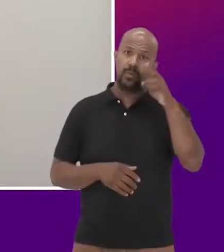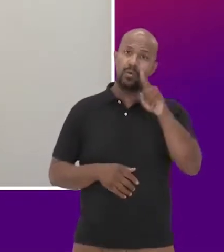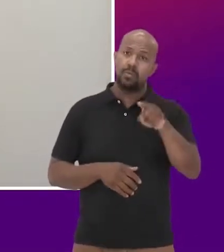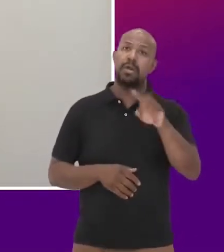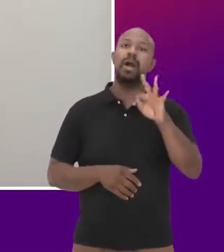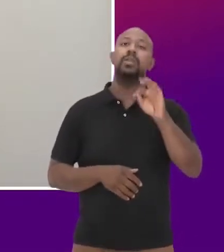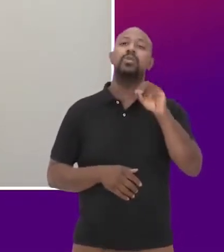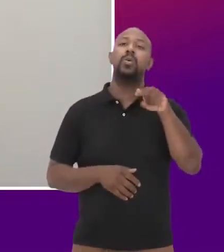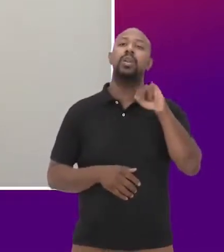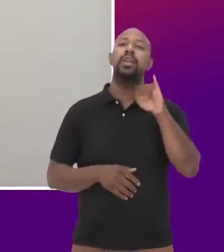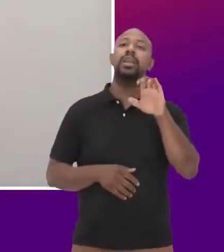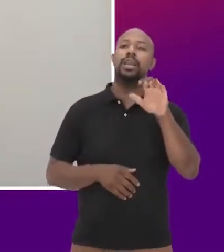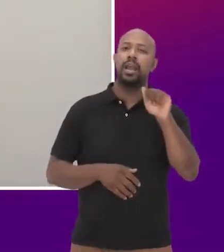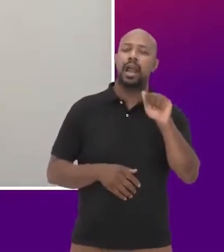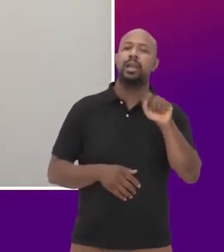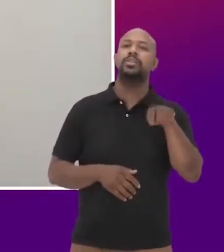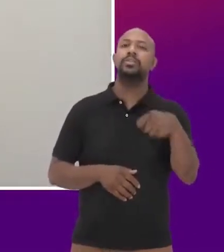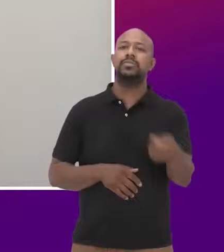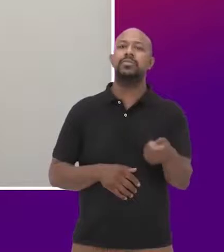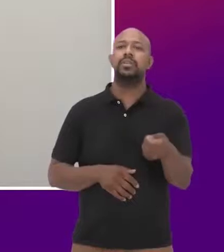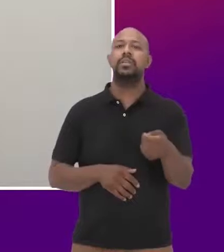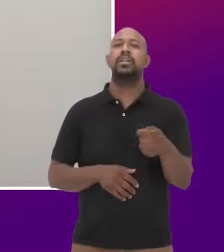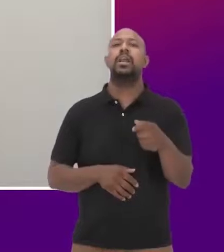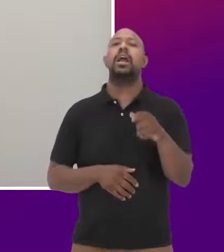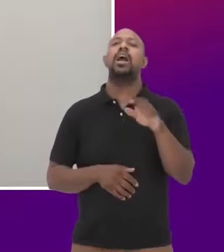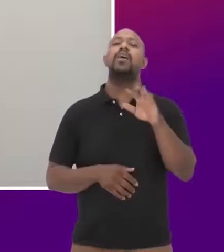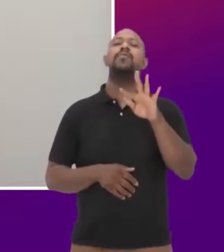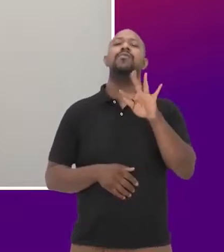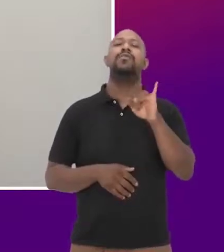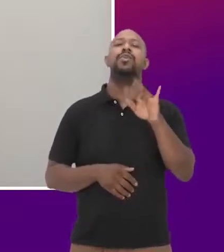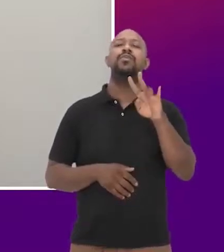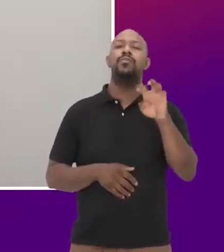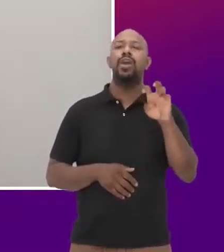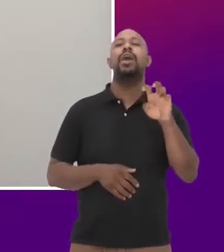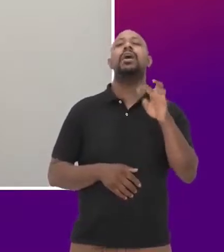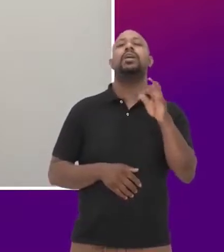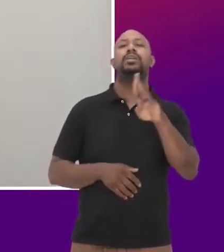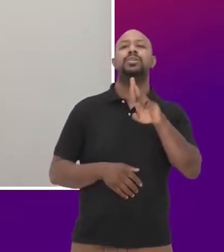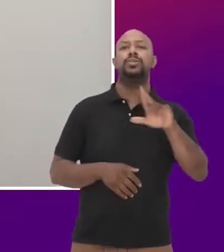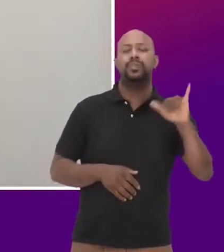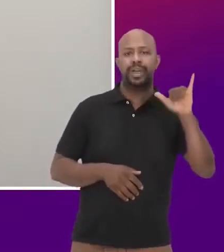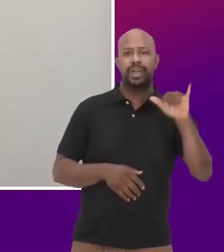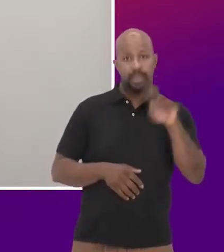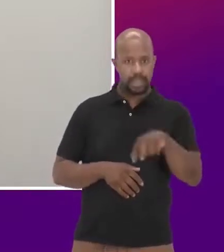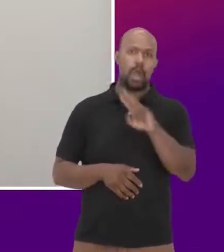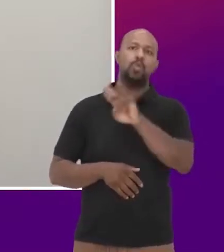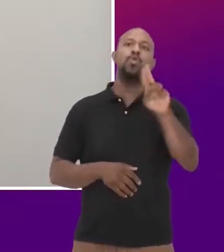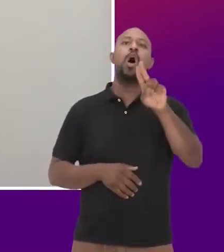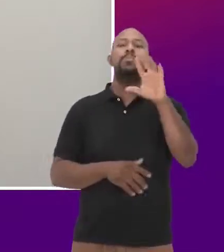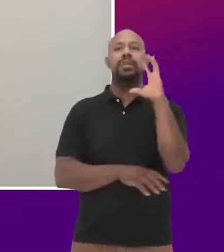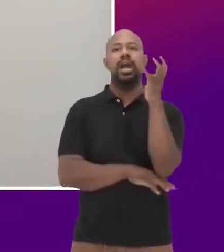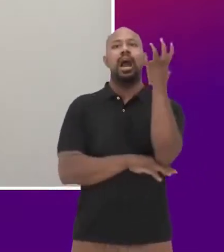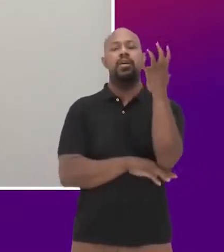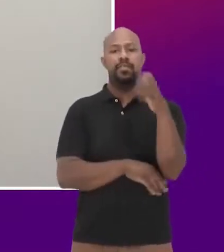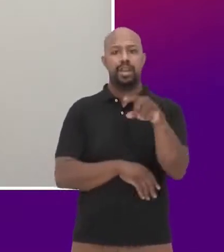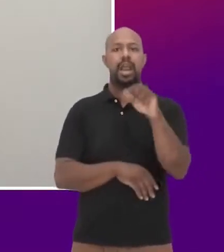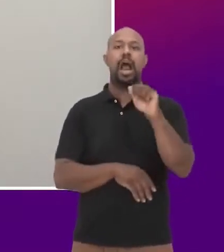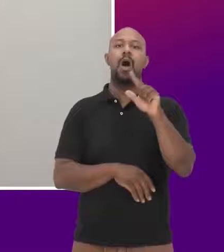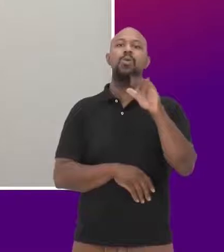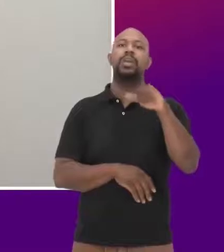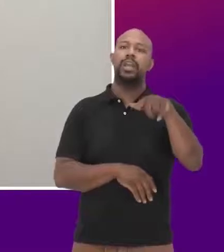uma tônica chamada Fever Tree, que é o nome da árvore que dá o quinino.